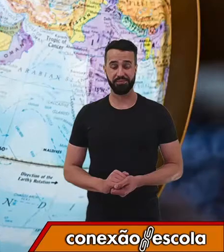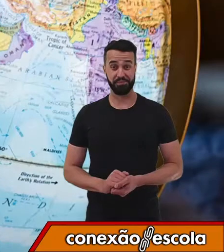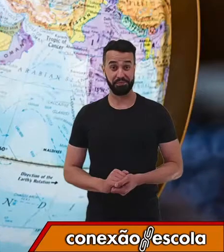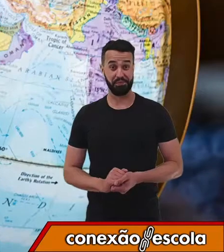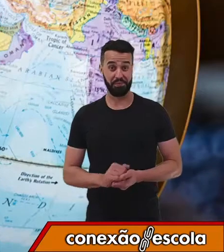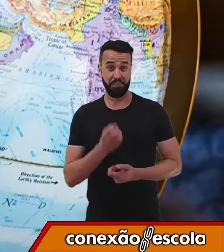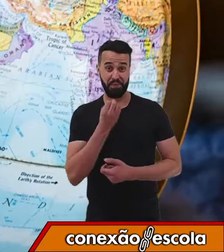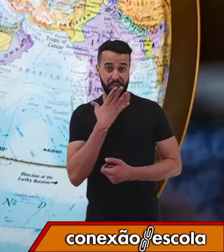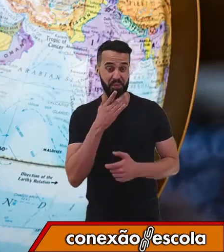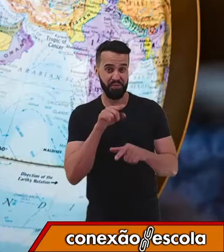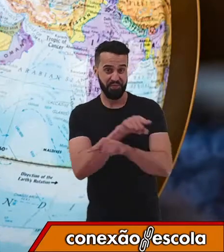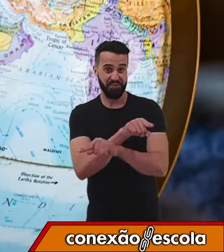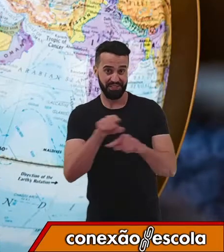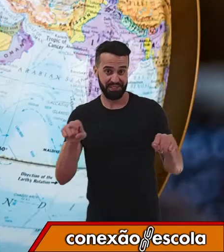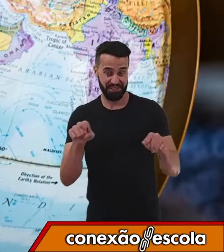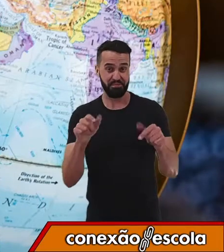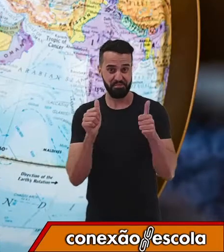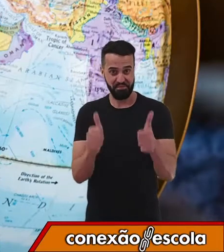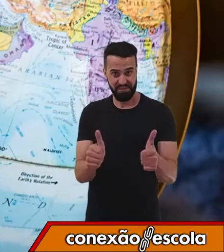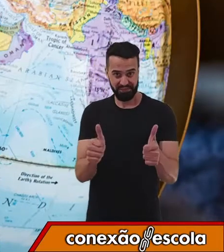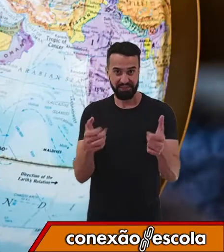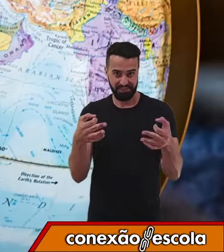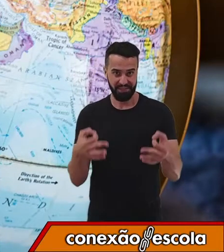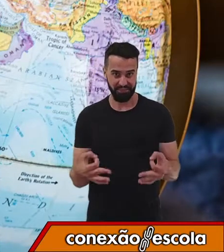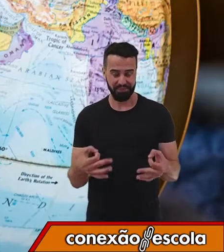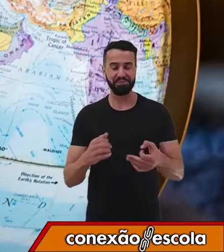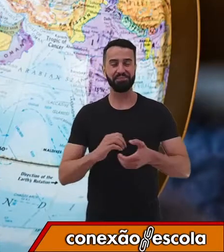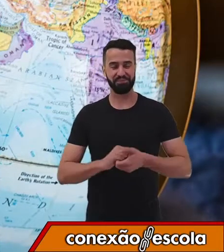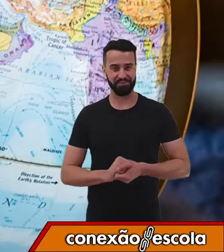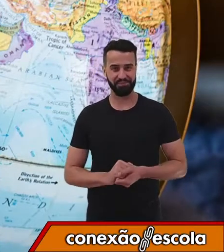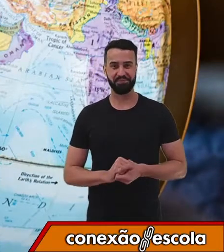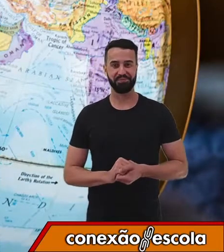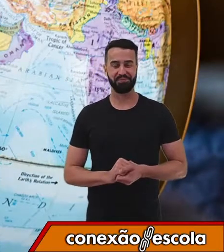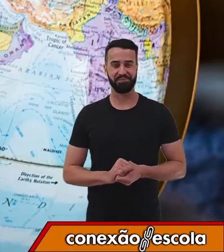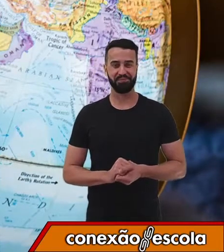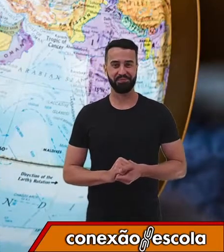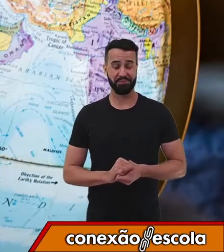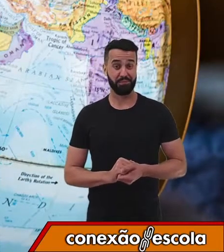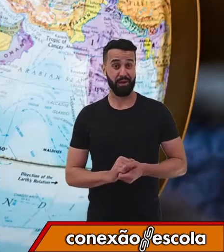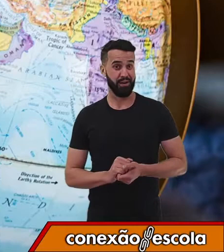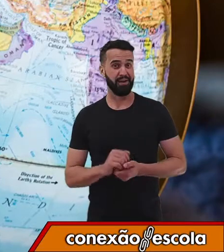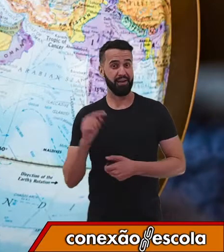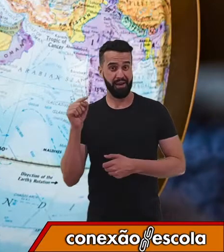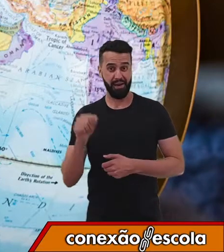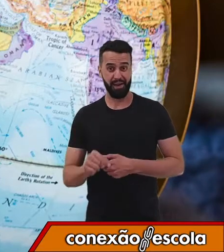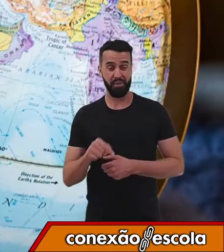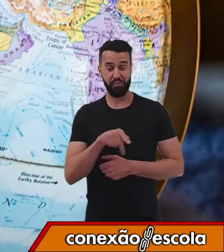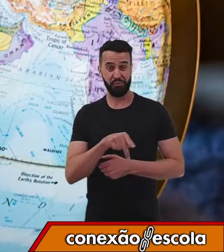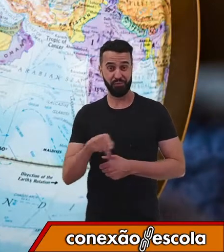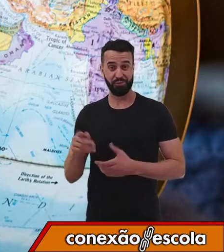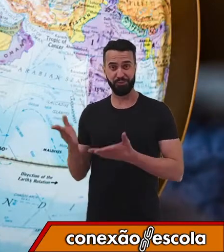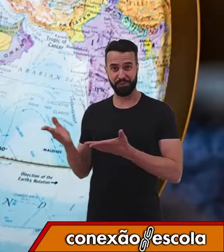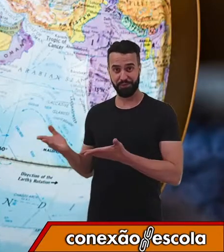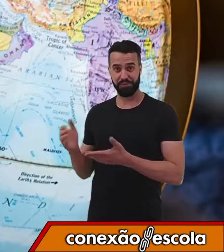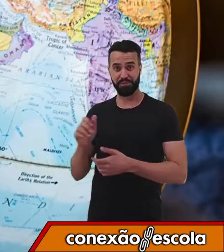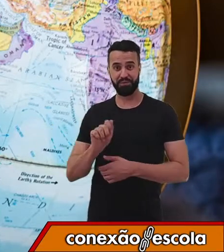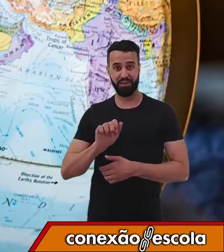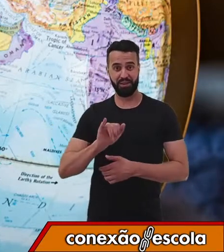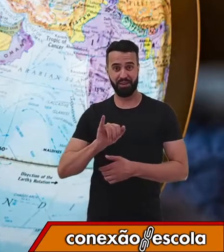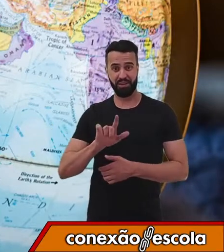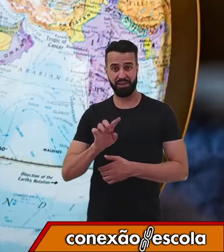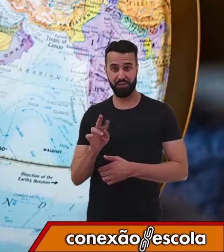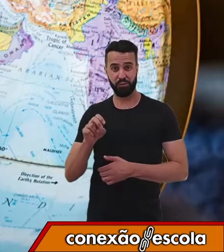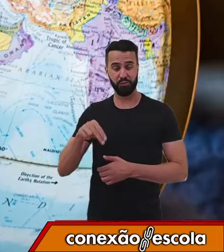Fala, meus melhores! E aí, bom ou não bom? Bom demais da conta, né? Por aqui, professor Ailton Domingos